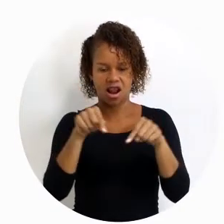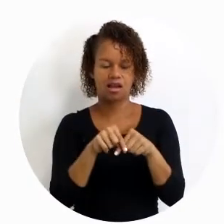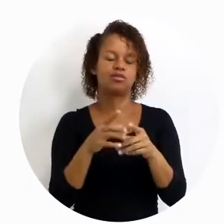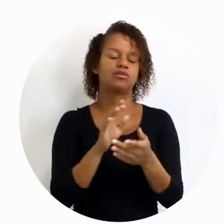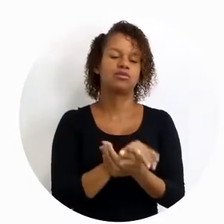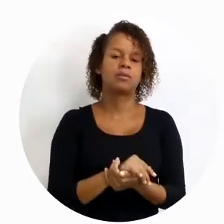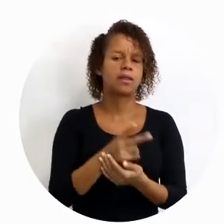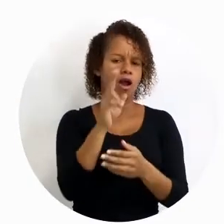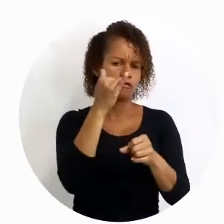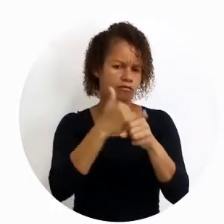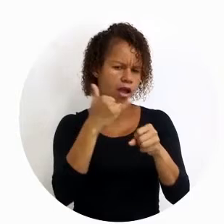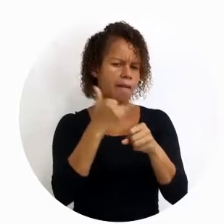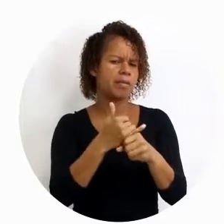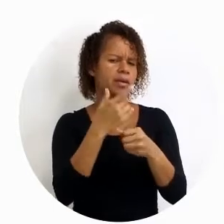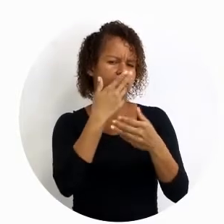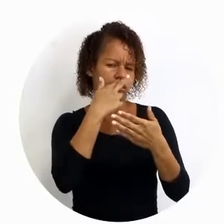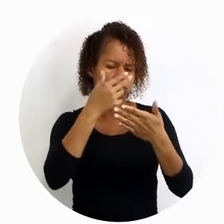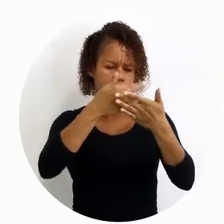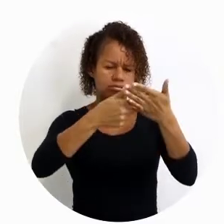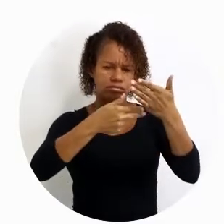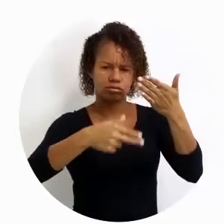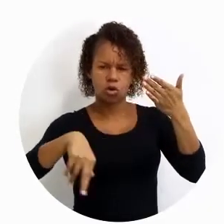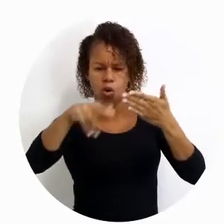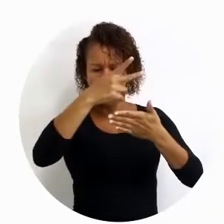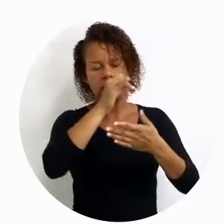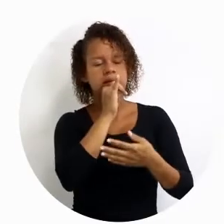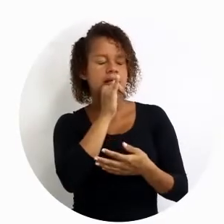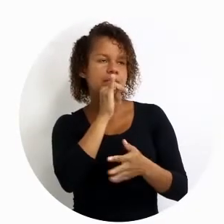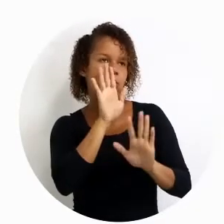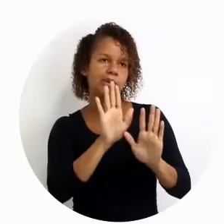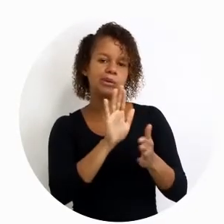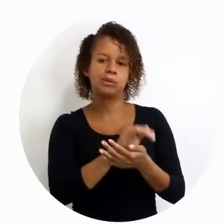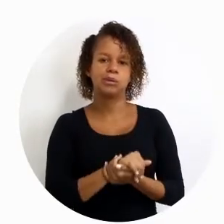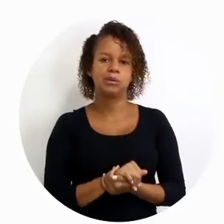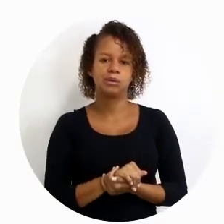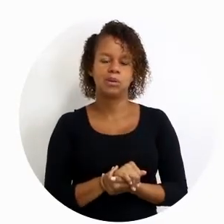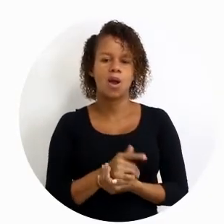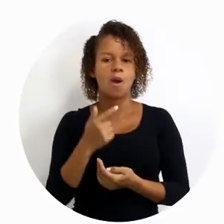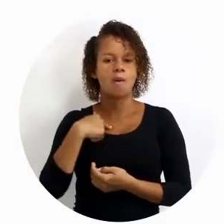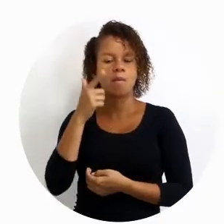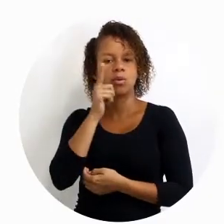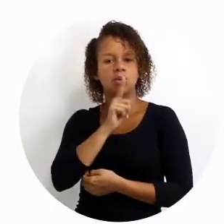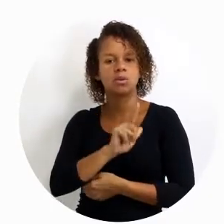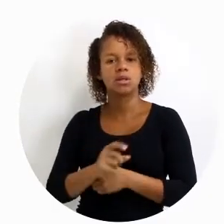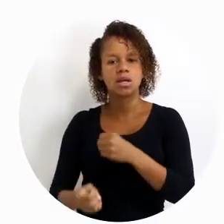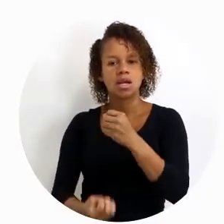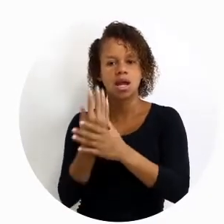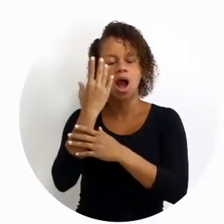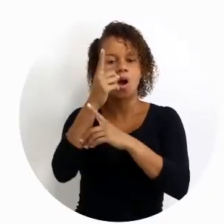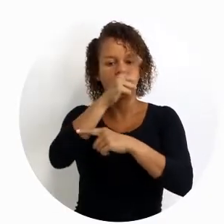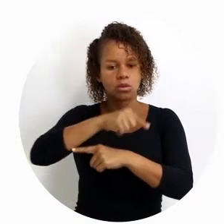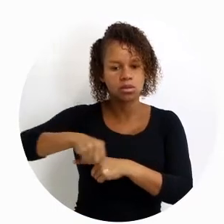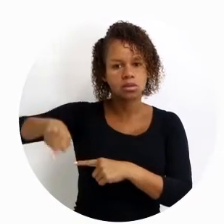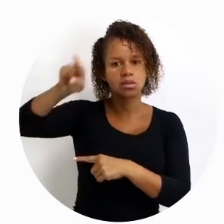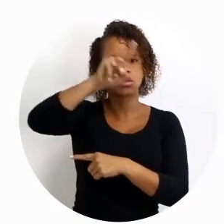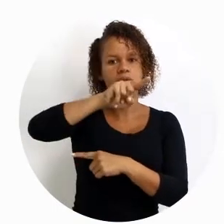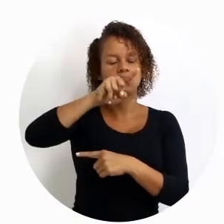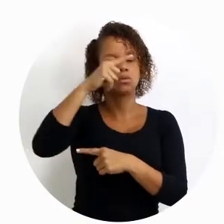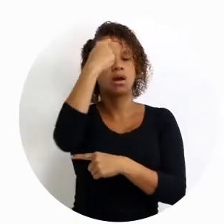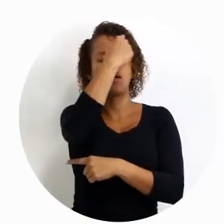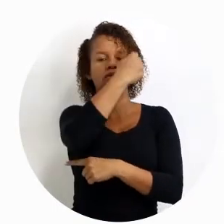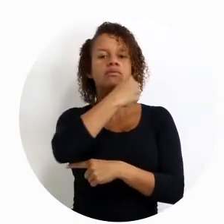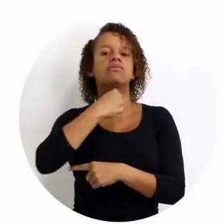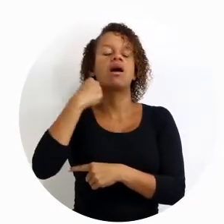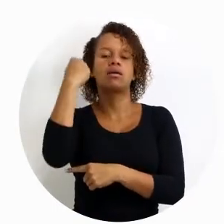Ela também é uma ferramenta muito útil para editar outras faces, como, por exemplo, eu posso criar um círculo em uma